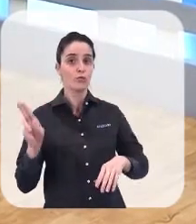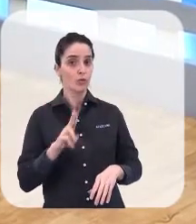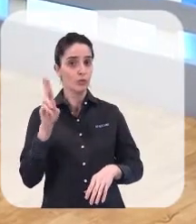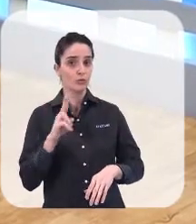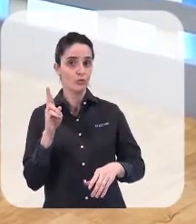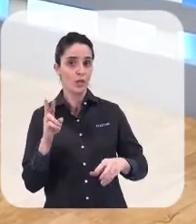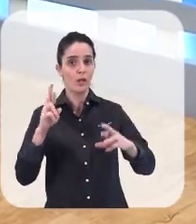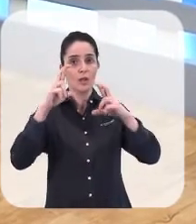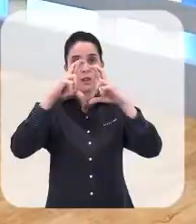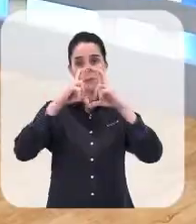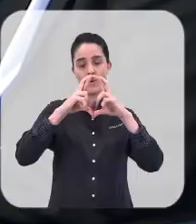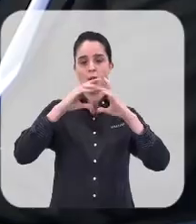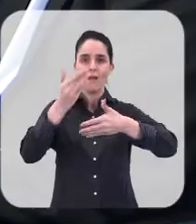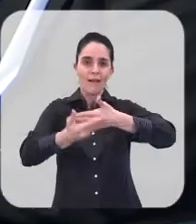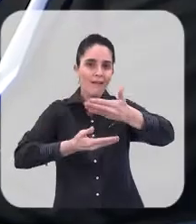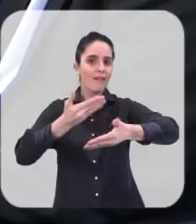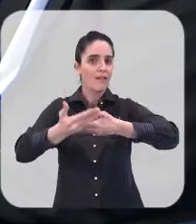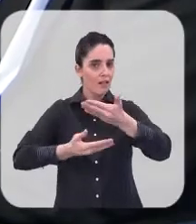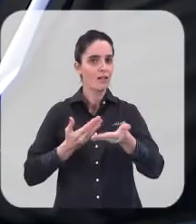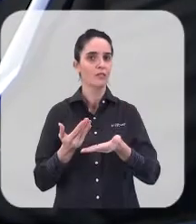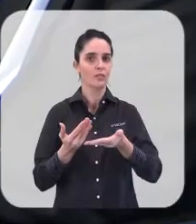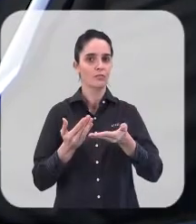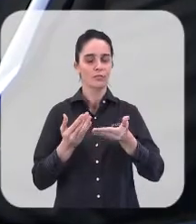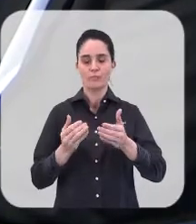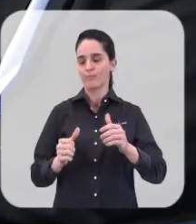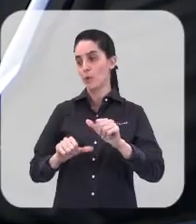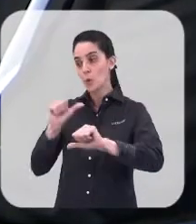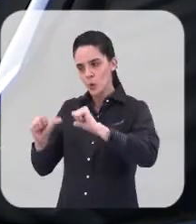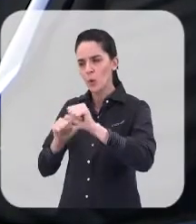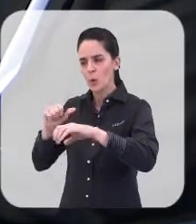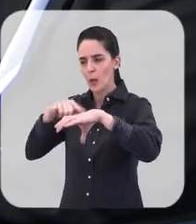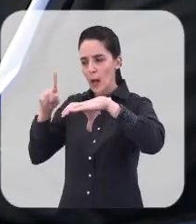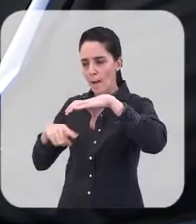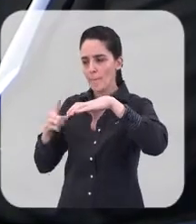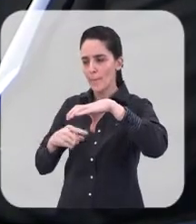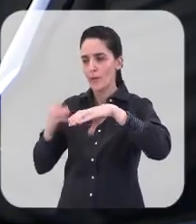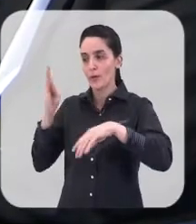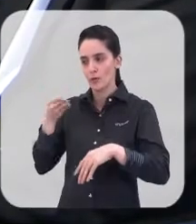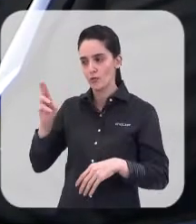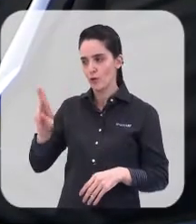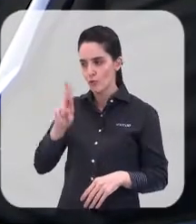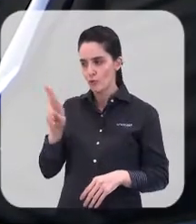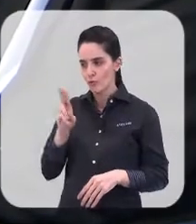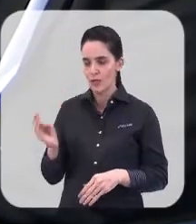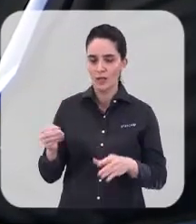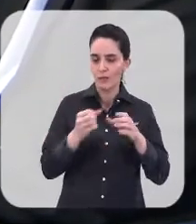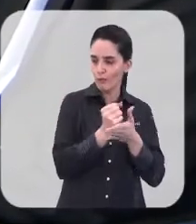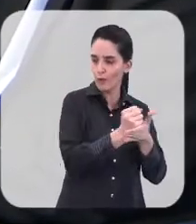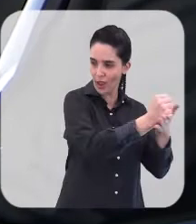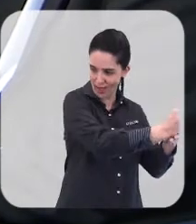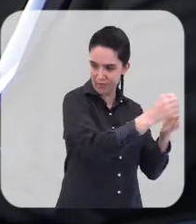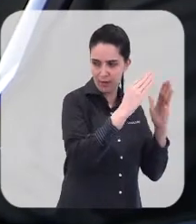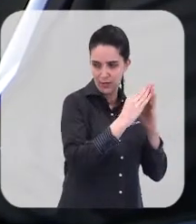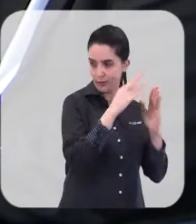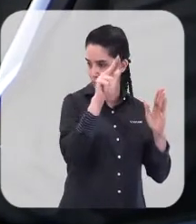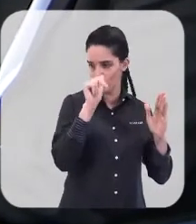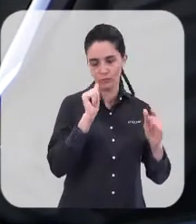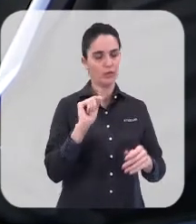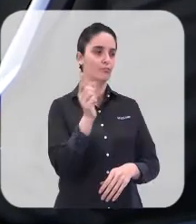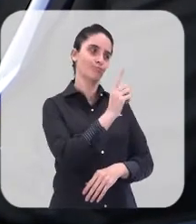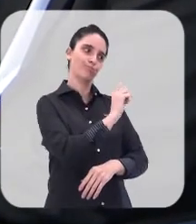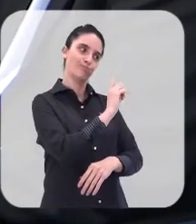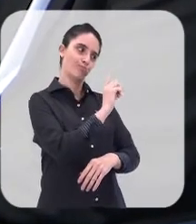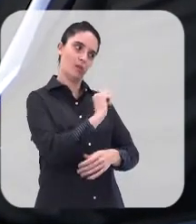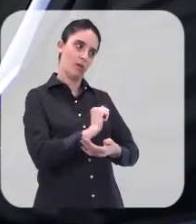para reciclagem ou processamento. Ou seja, trocar o pneu, pegar o pneu usado e levar para casa, jamais. Não é indicado, né, Eduardo?